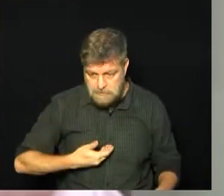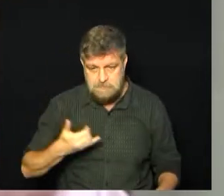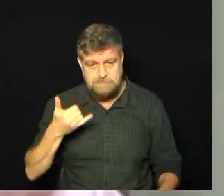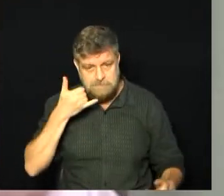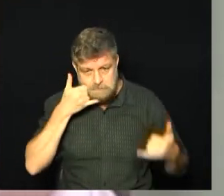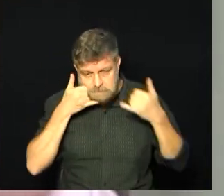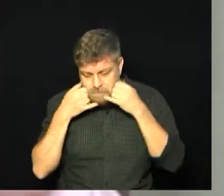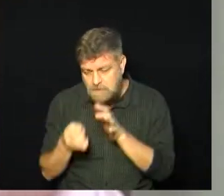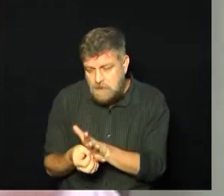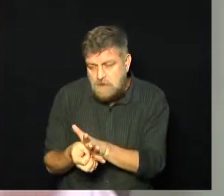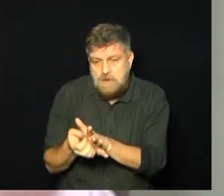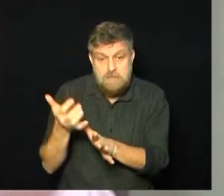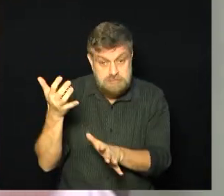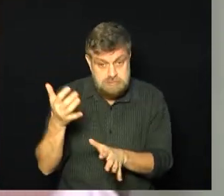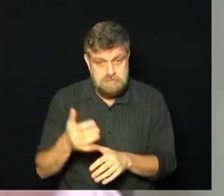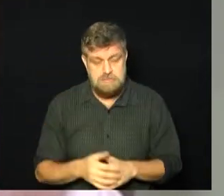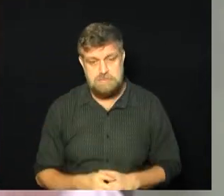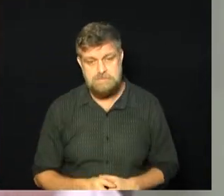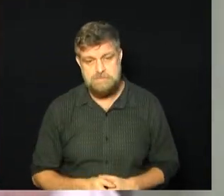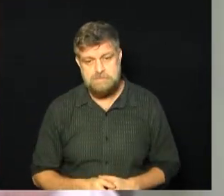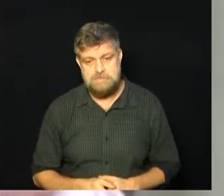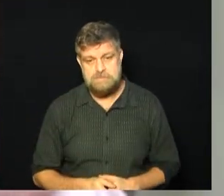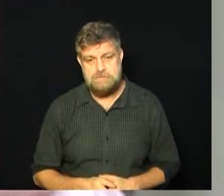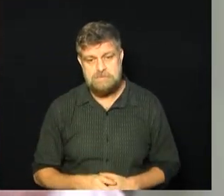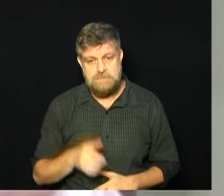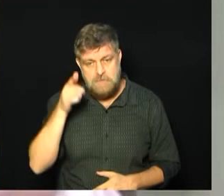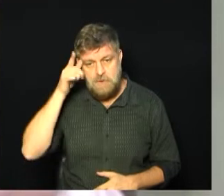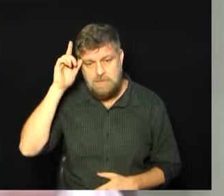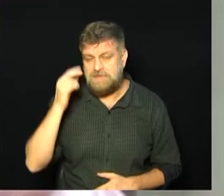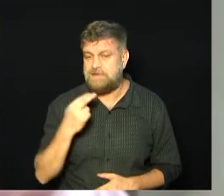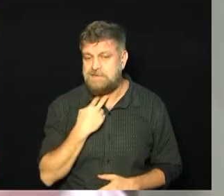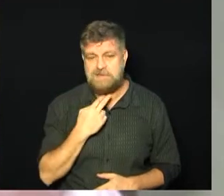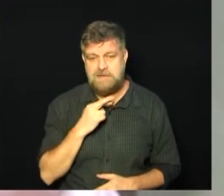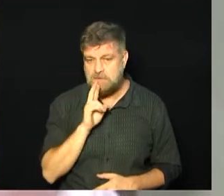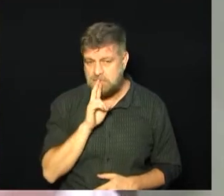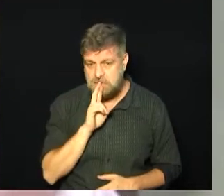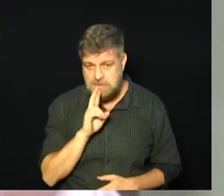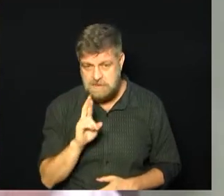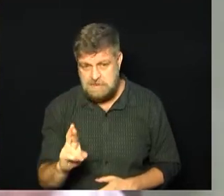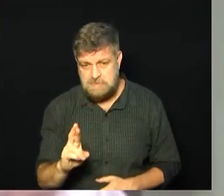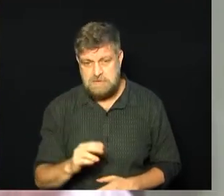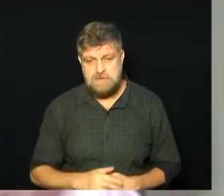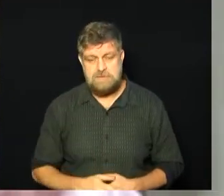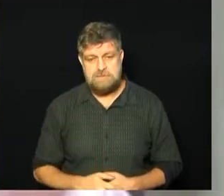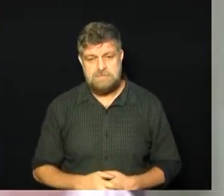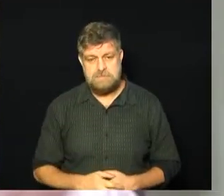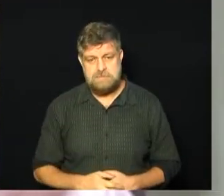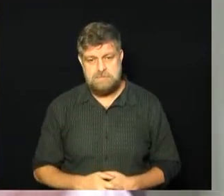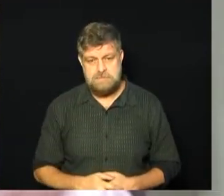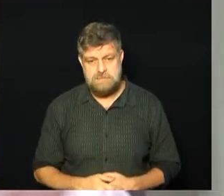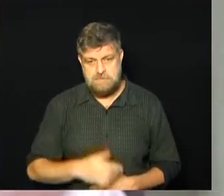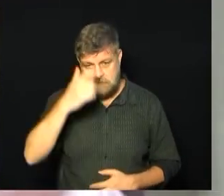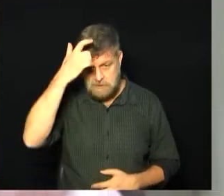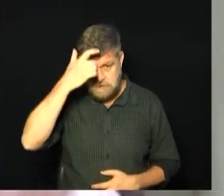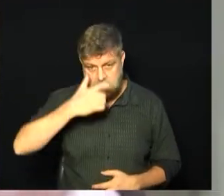ligações eu tive ontem. Felizmente ontem não consegui responder todas. Então estou